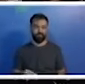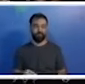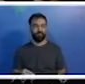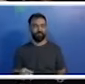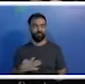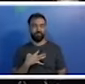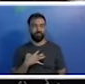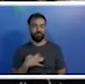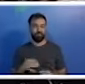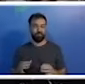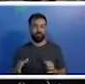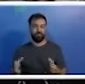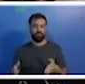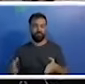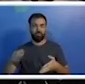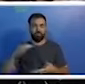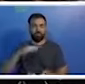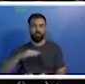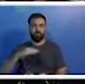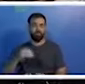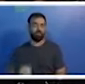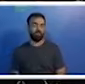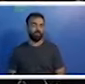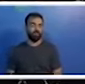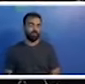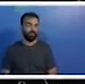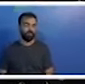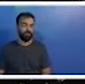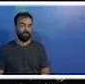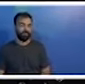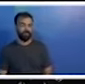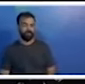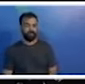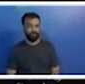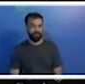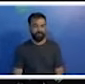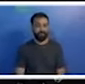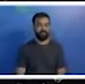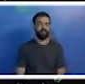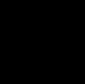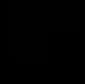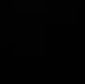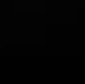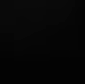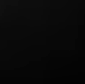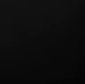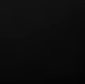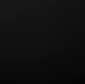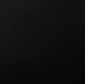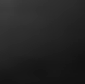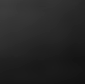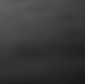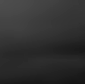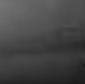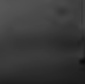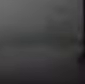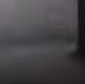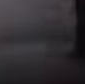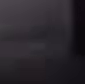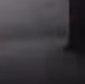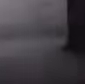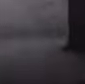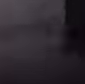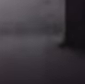acompanha que daqui a pouco eu volto para a gente conversar um pouquinho tá certo hora do cinema pessoal é